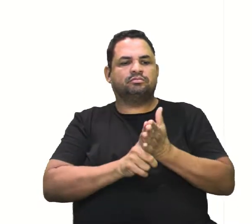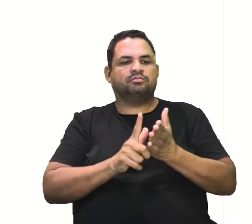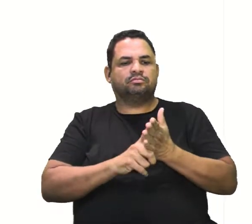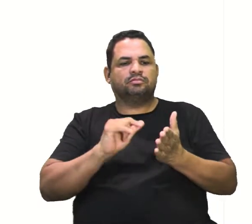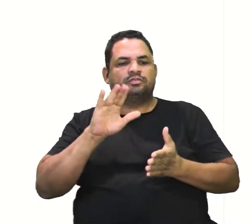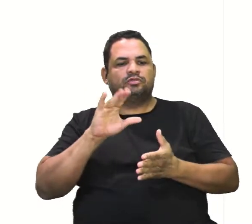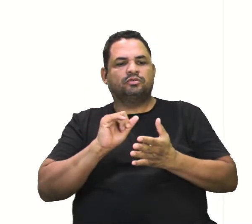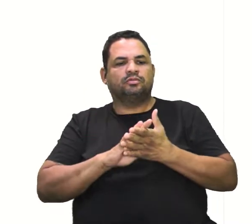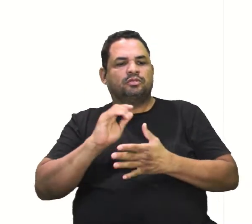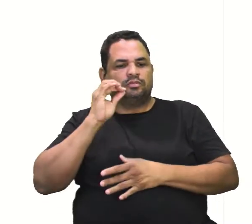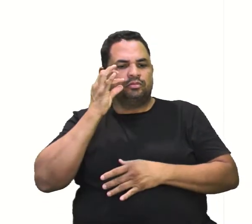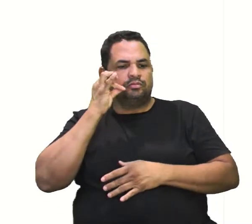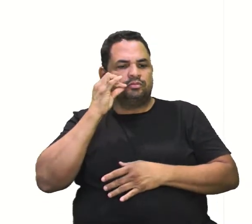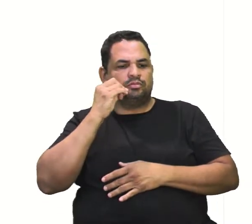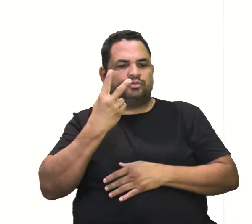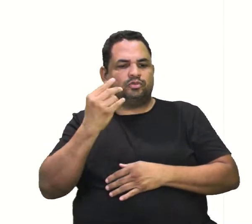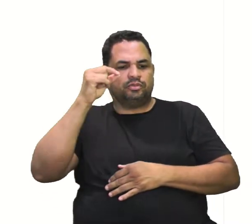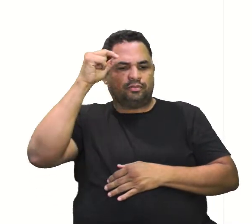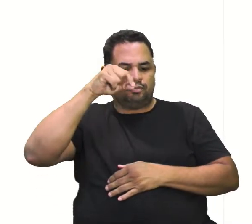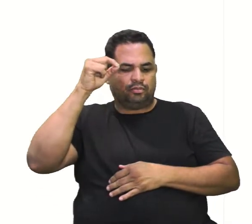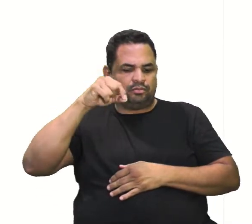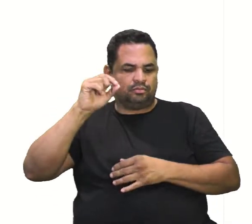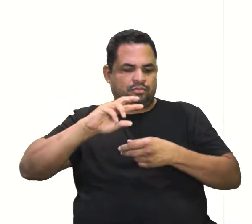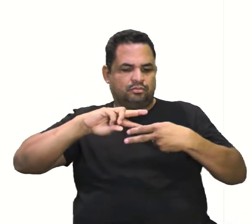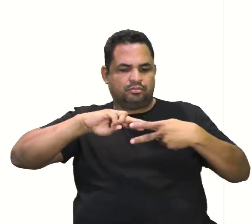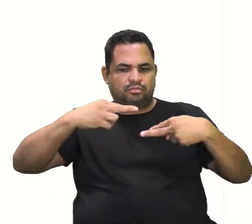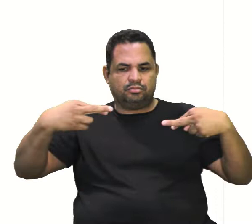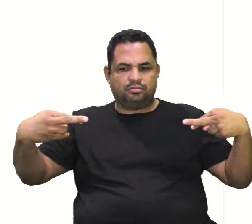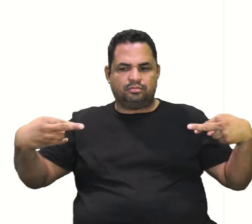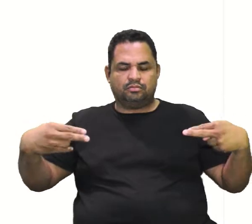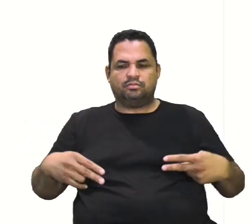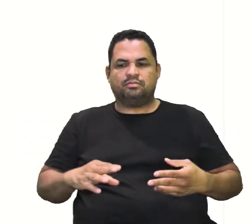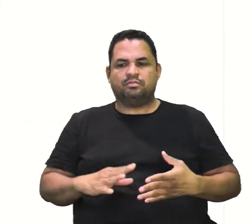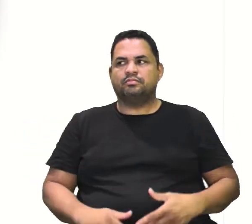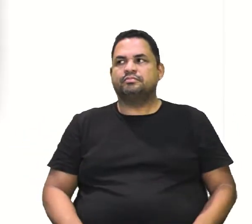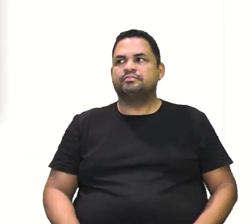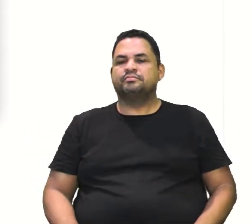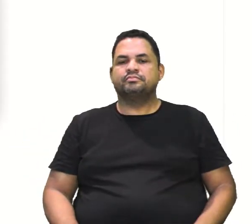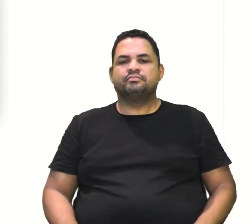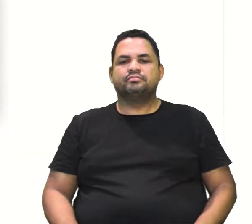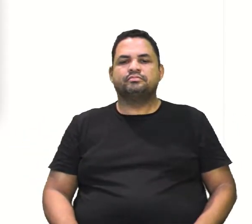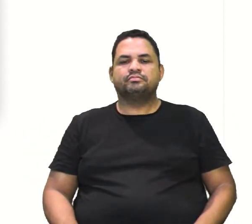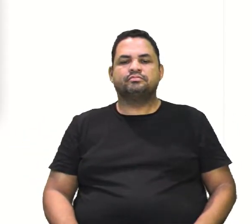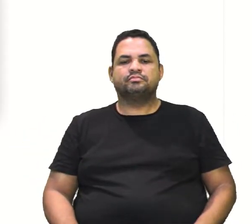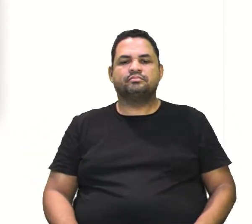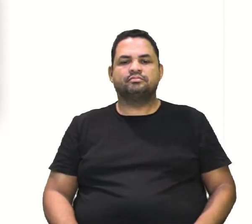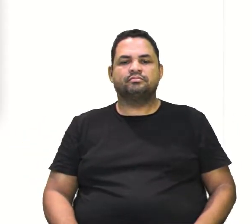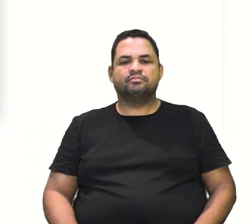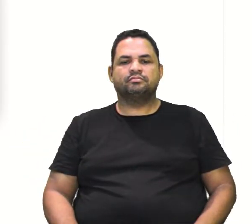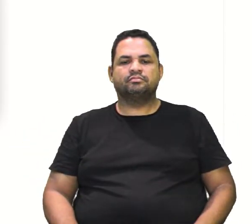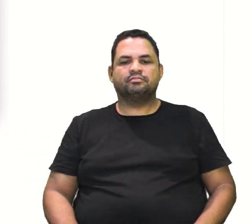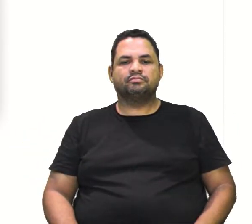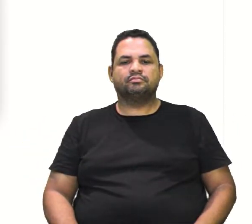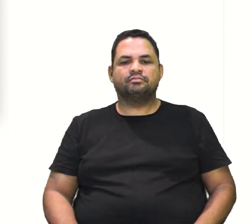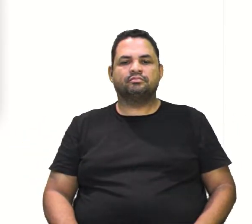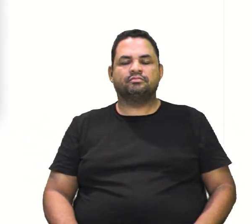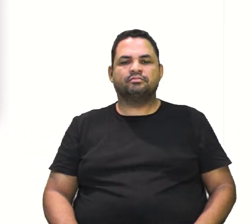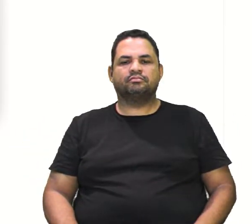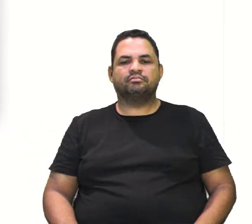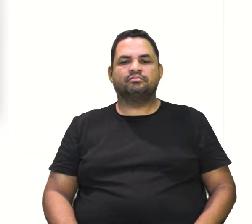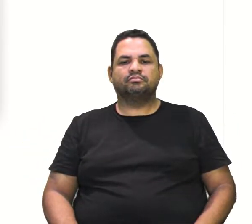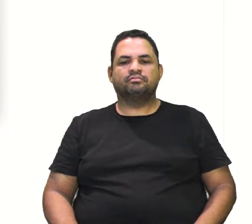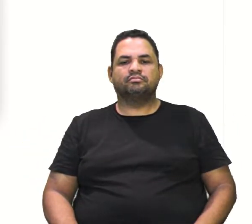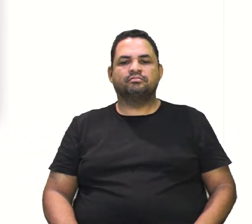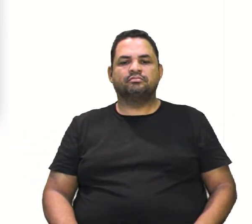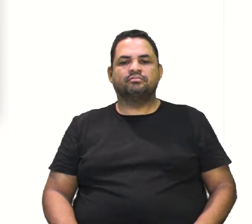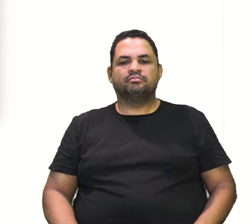um lápis, 2 alfinetes e barbante. Vamos ver aí? Olha lá. Olha lá, ó. Então, isso é